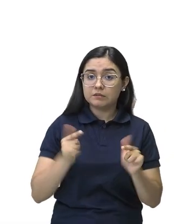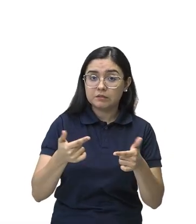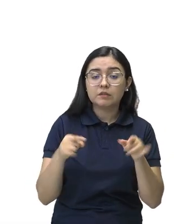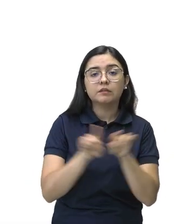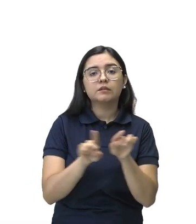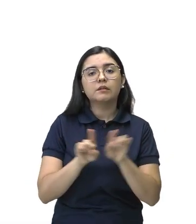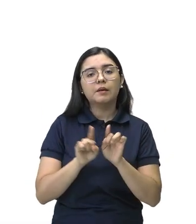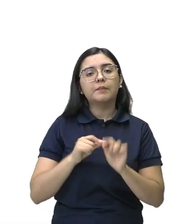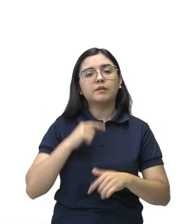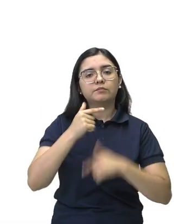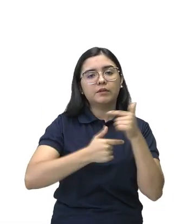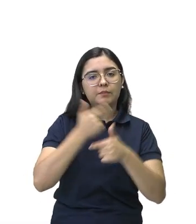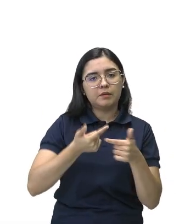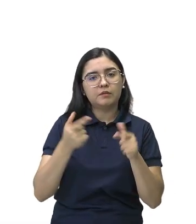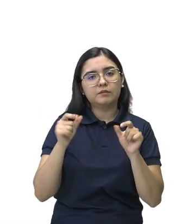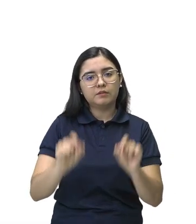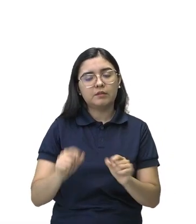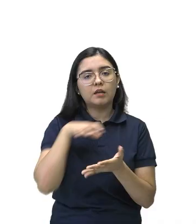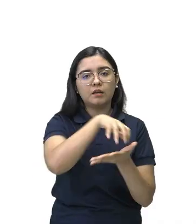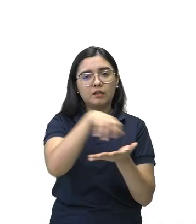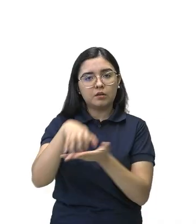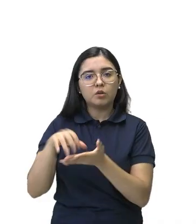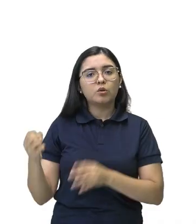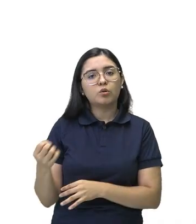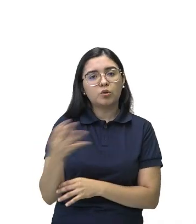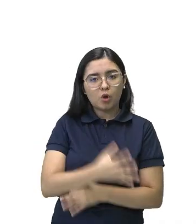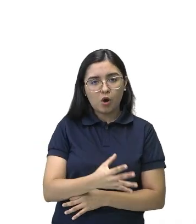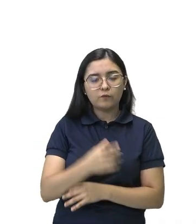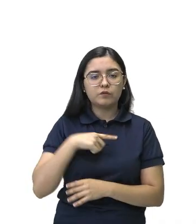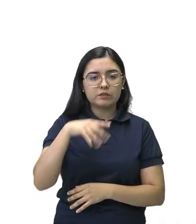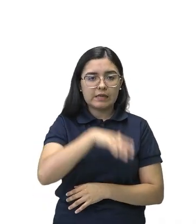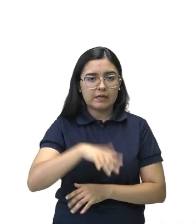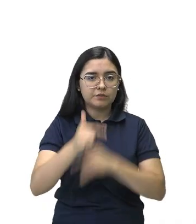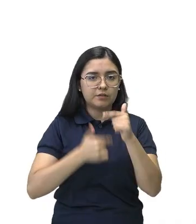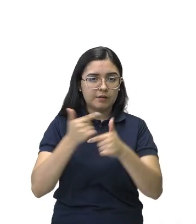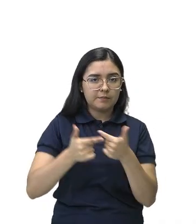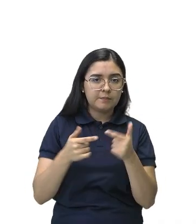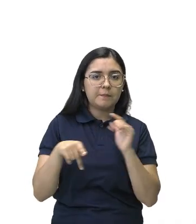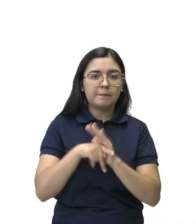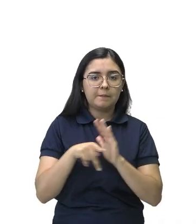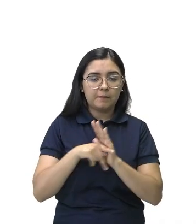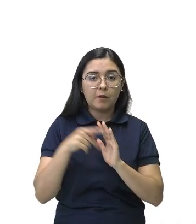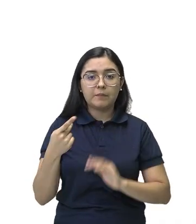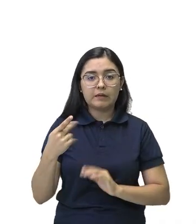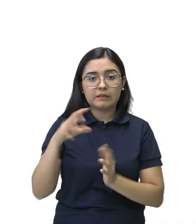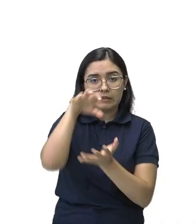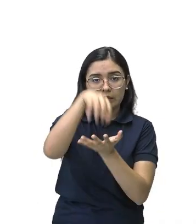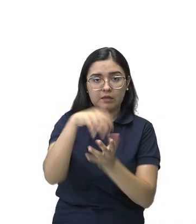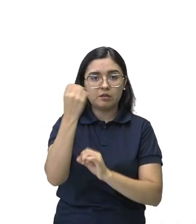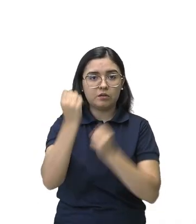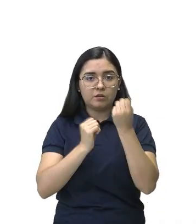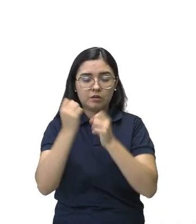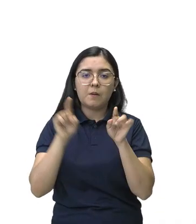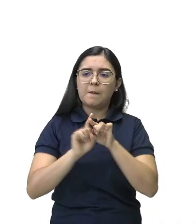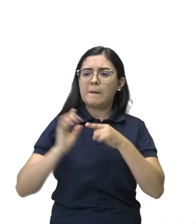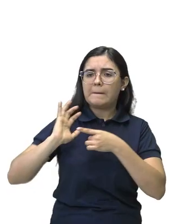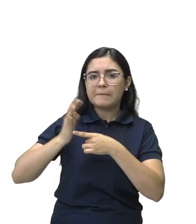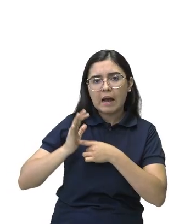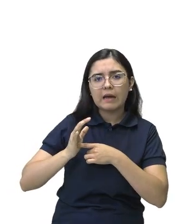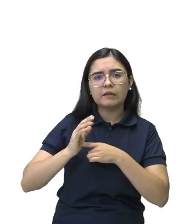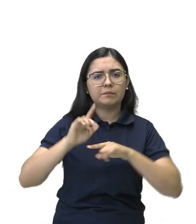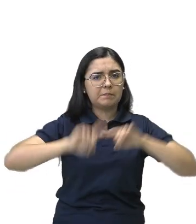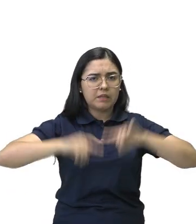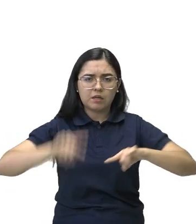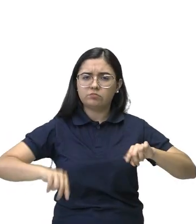para atuar naqueles novos postos de trabalho na indústria, com máquinas, peças